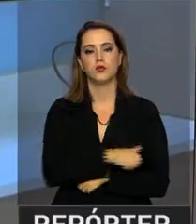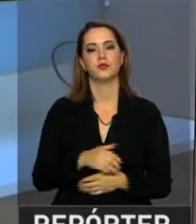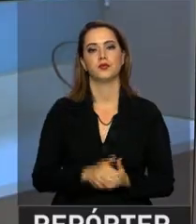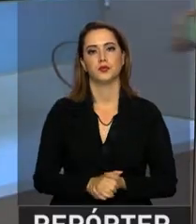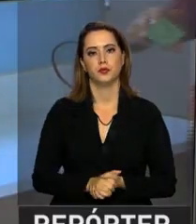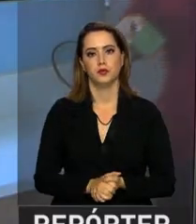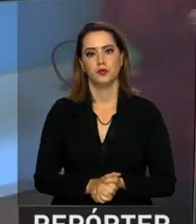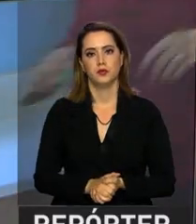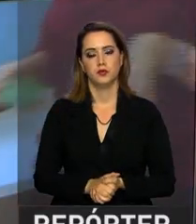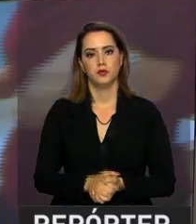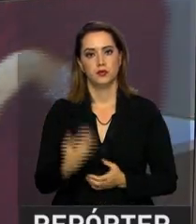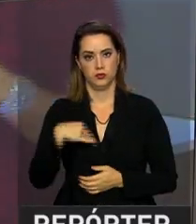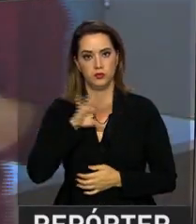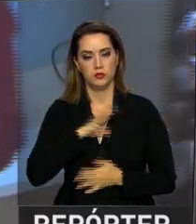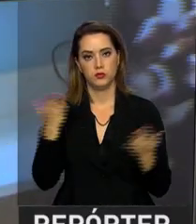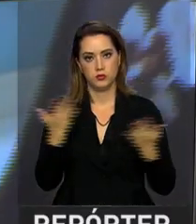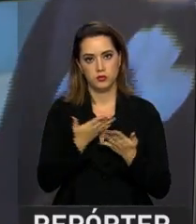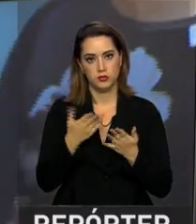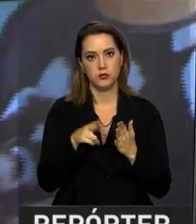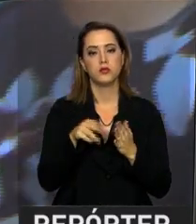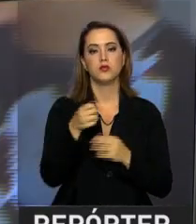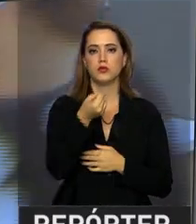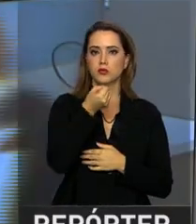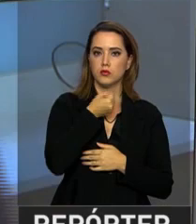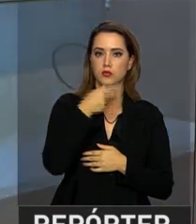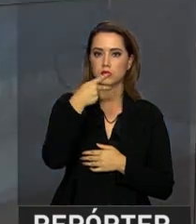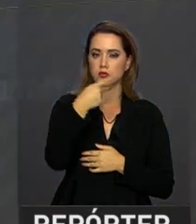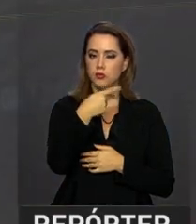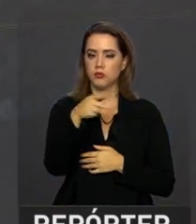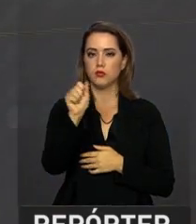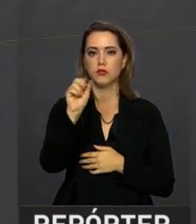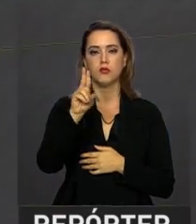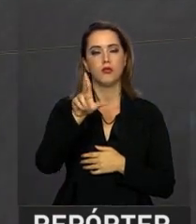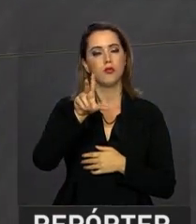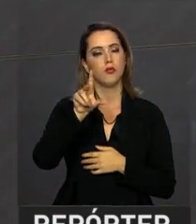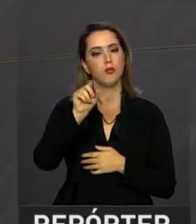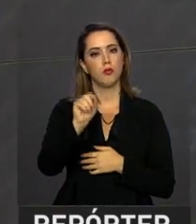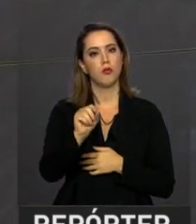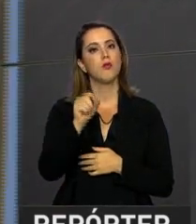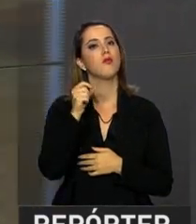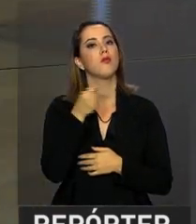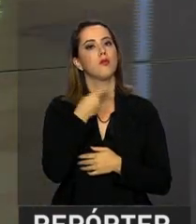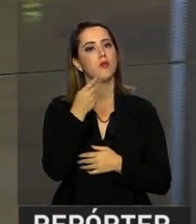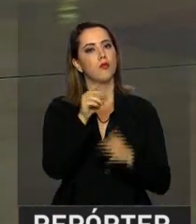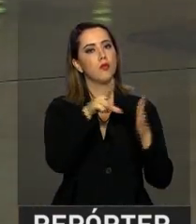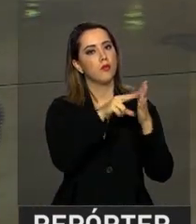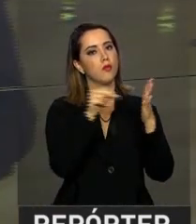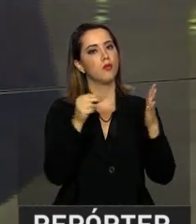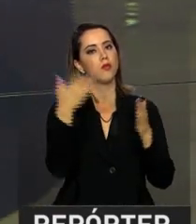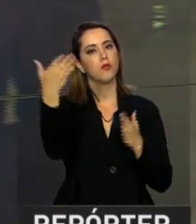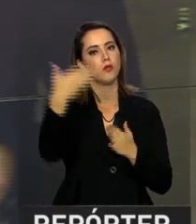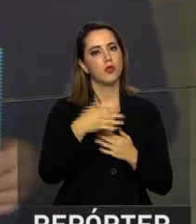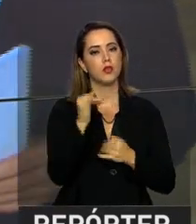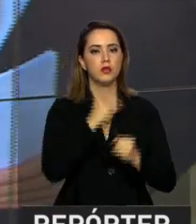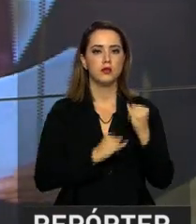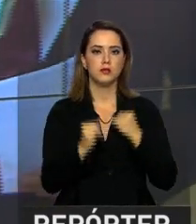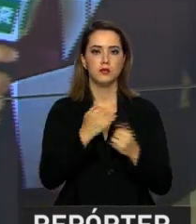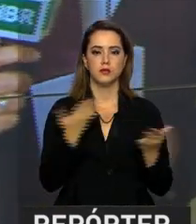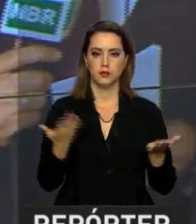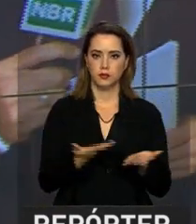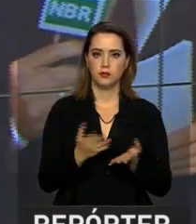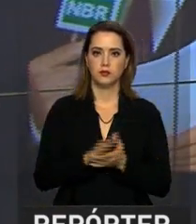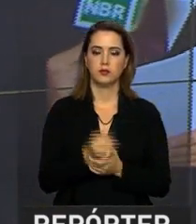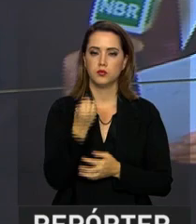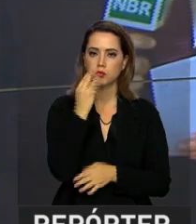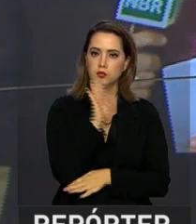Rocha nós vamos agora conversar com o repórter Paulo laass salva que está no palácio Planalto e traz as informações pra gente Olá